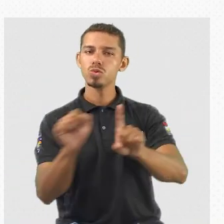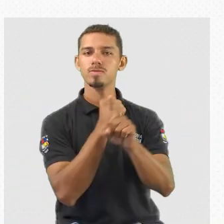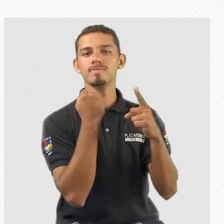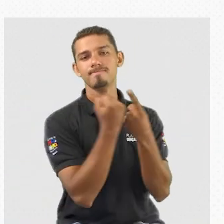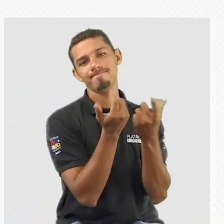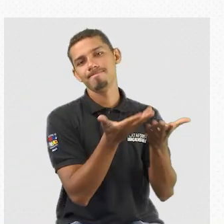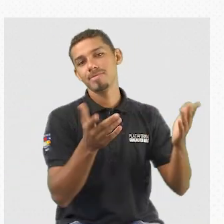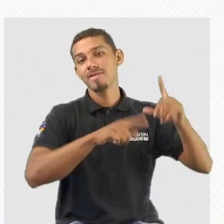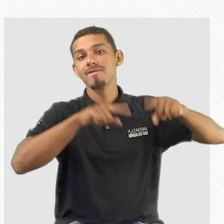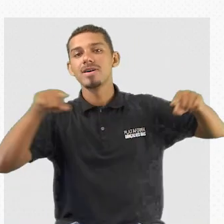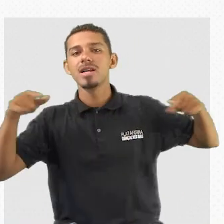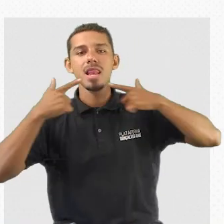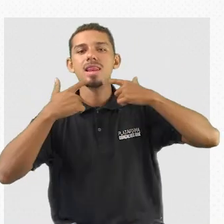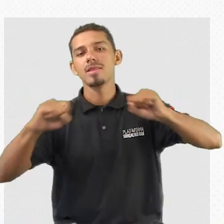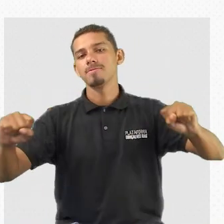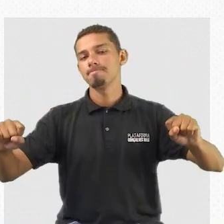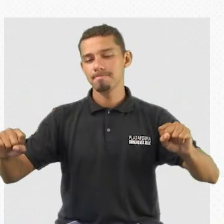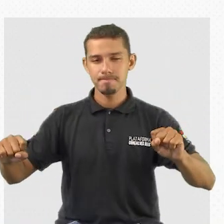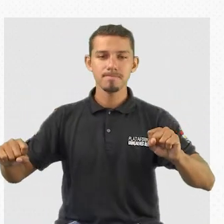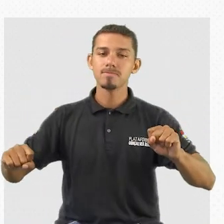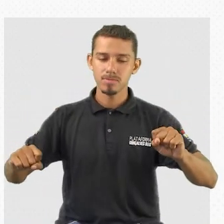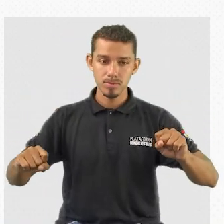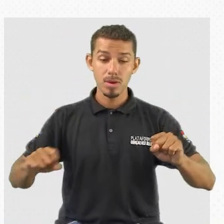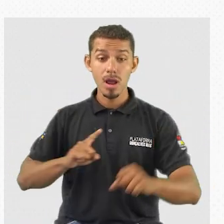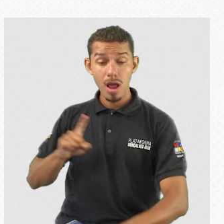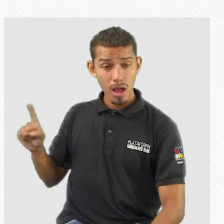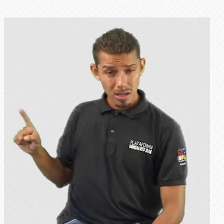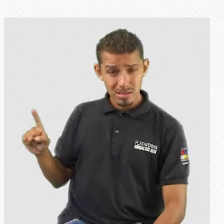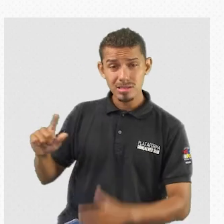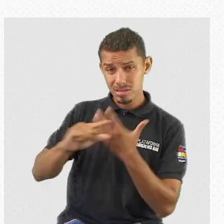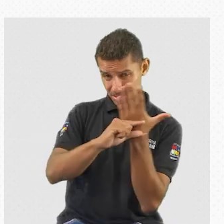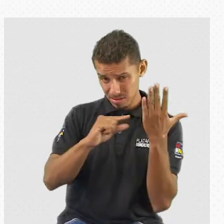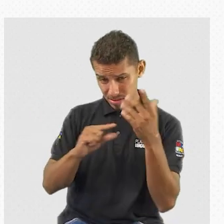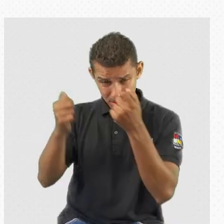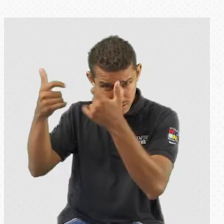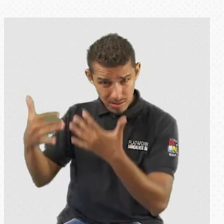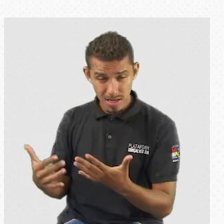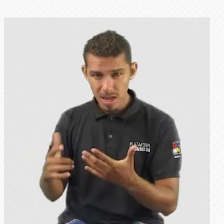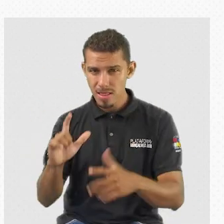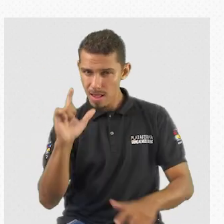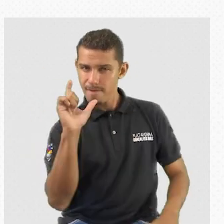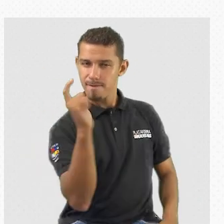social. O significado de uma palavra, segundo Wittgenstein, que faz parte da